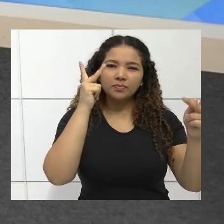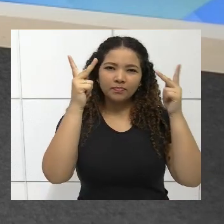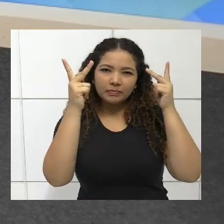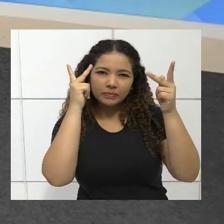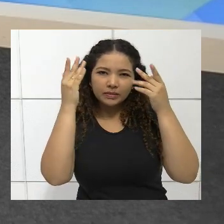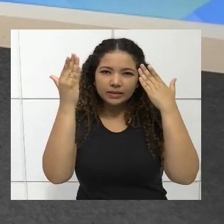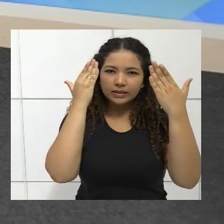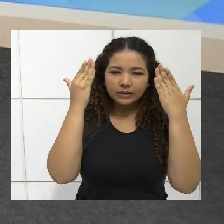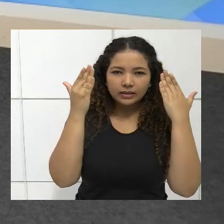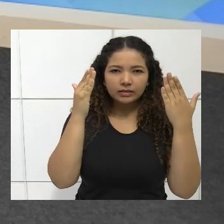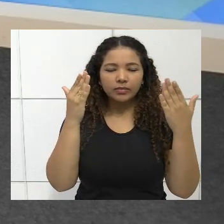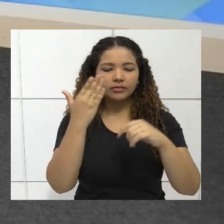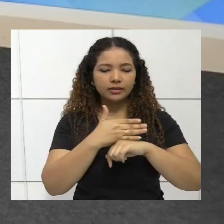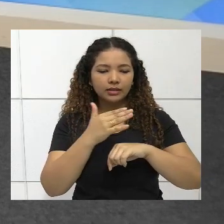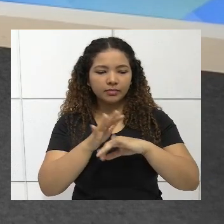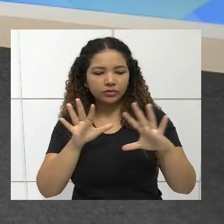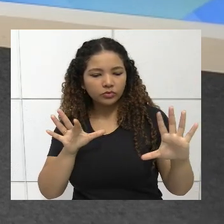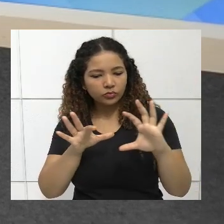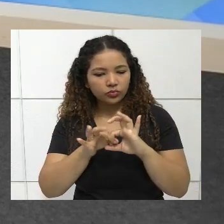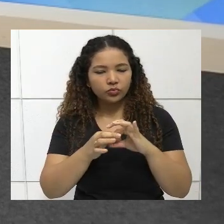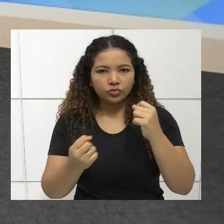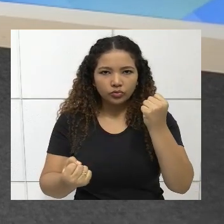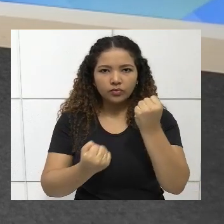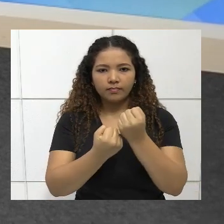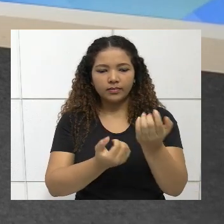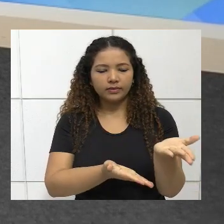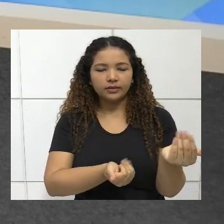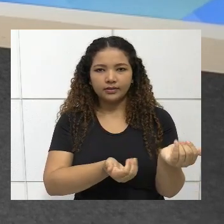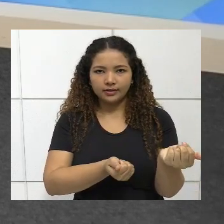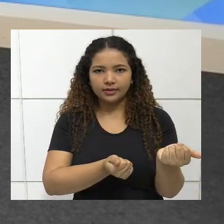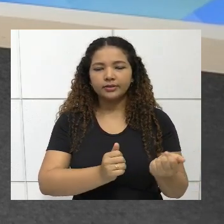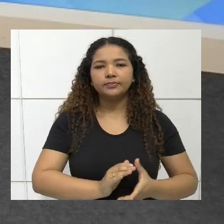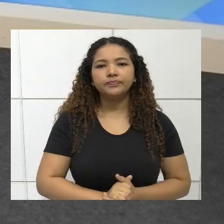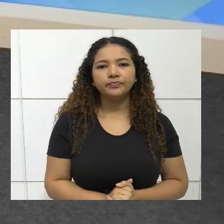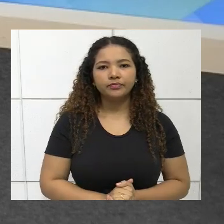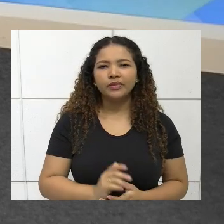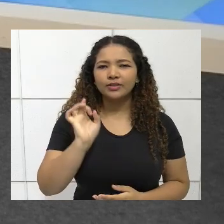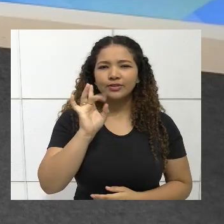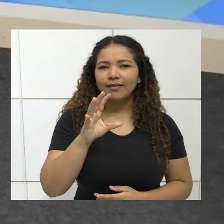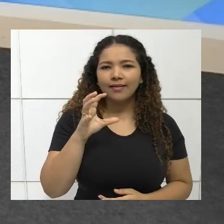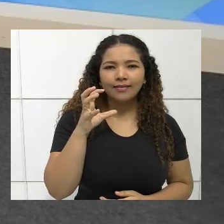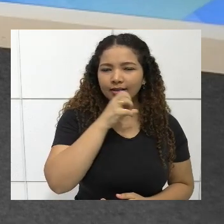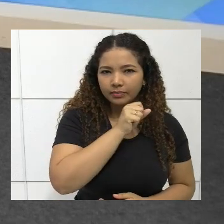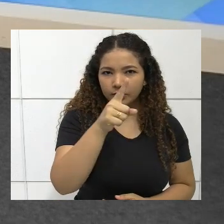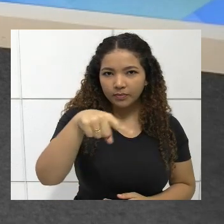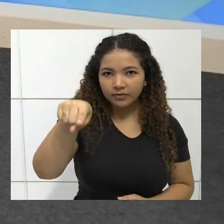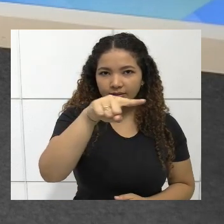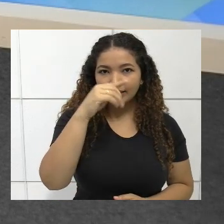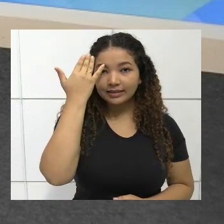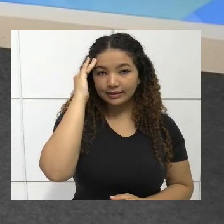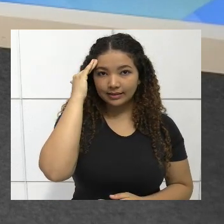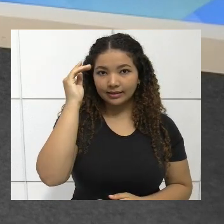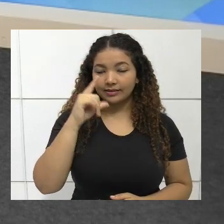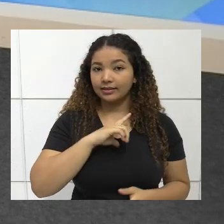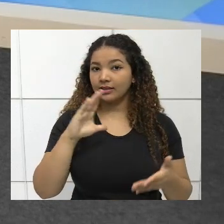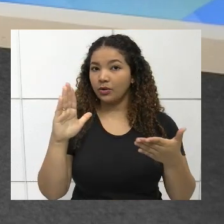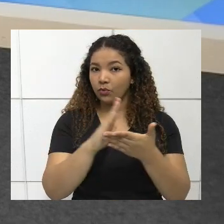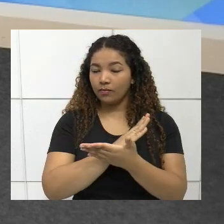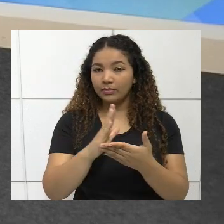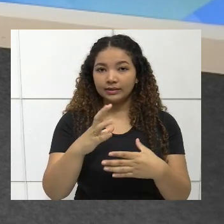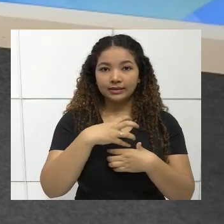em conjunto, para poder dar um suporte maior para esse adolescente. E só rapidinho para o nosso telespectador entender, tem casos que chegam